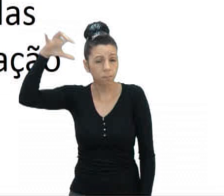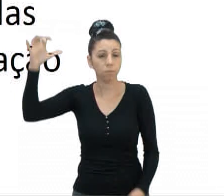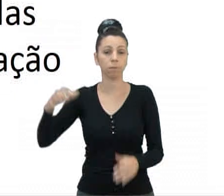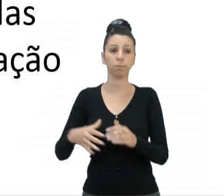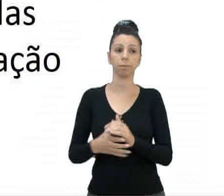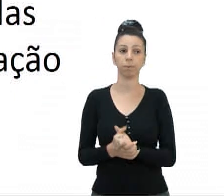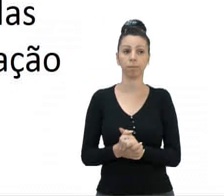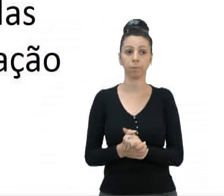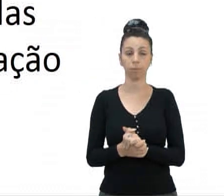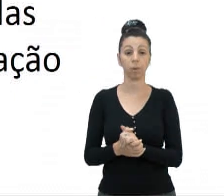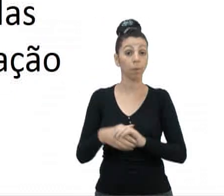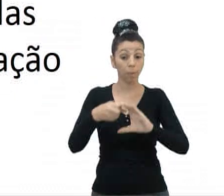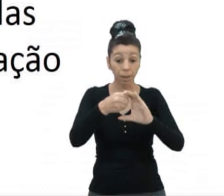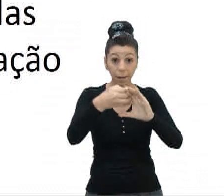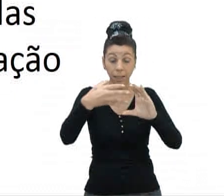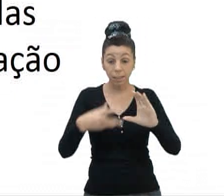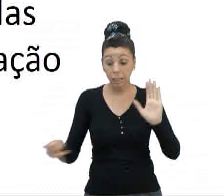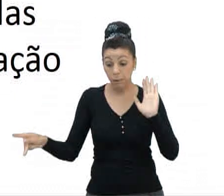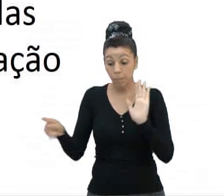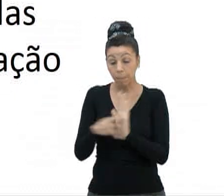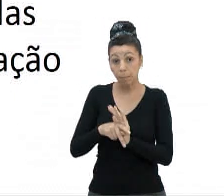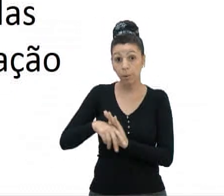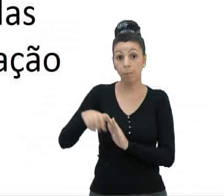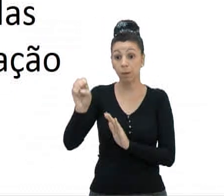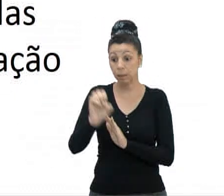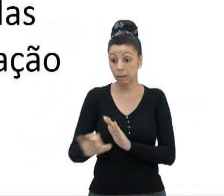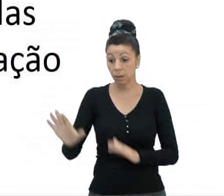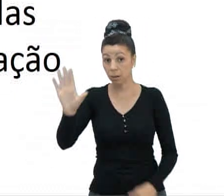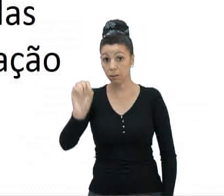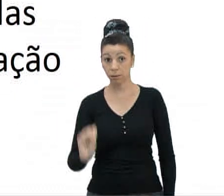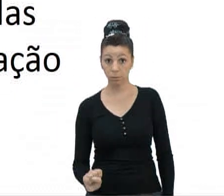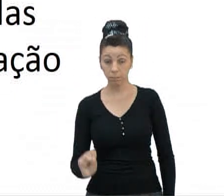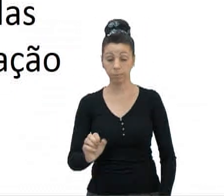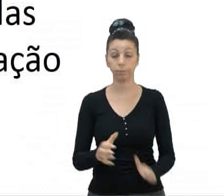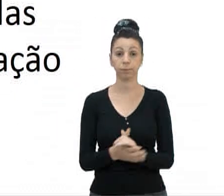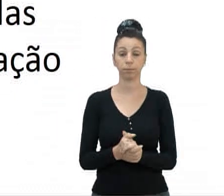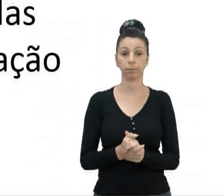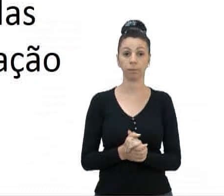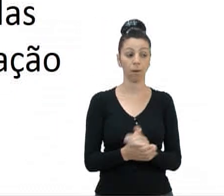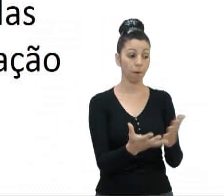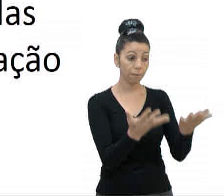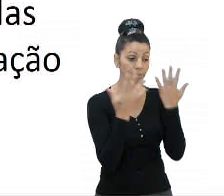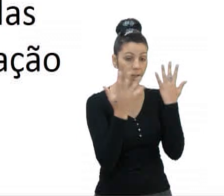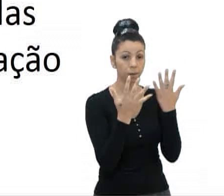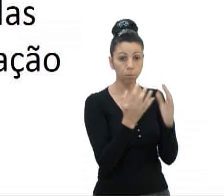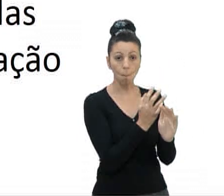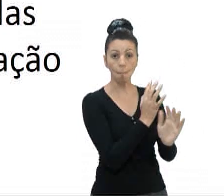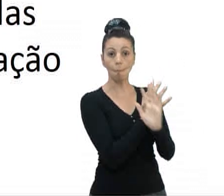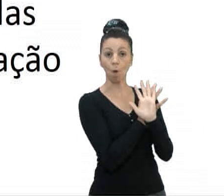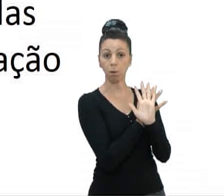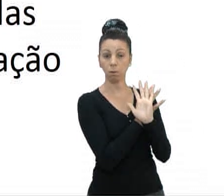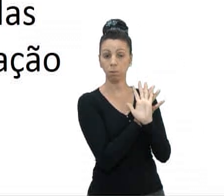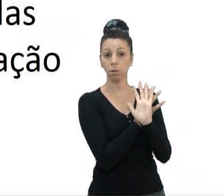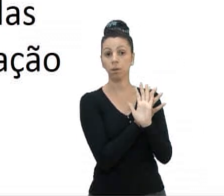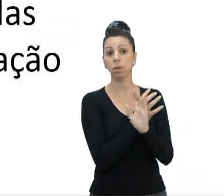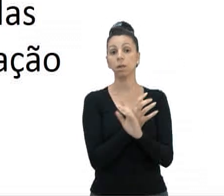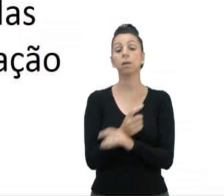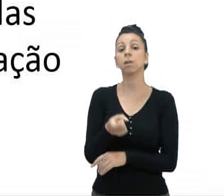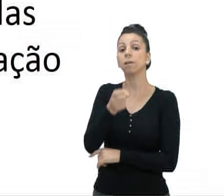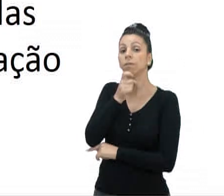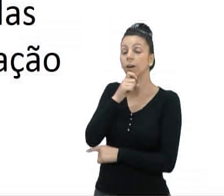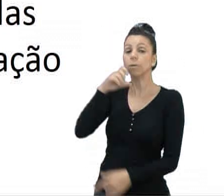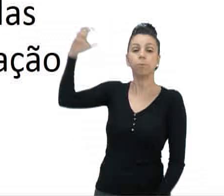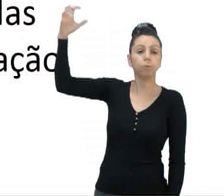tem isso como característica. Verões secos, invernos chuvosos. Encontramos lá formações arbóreas e arbustivas, ou seja,